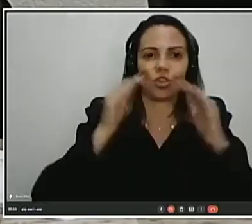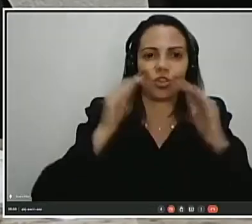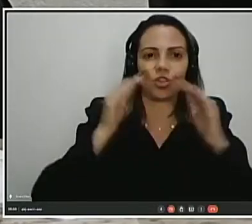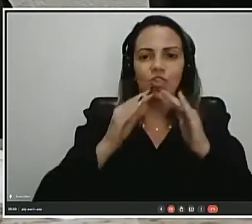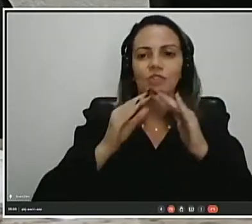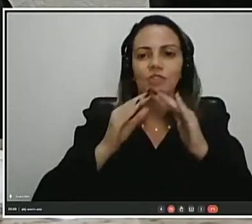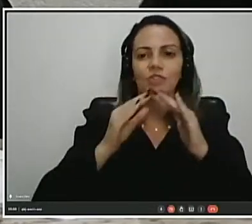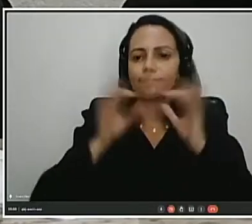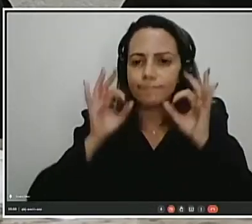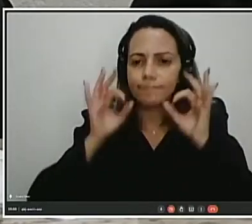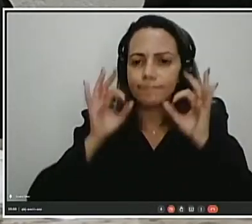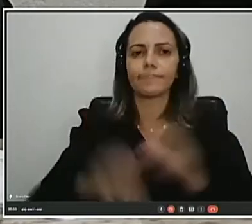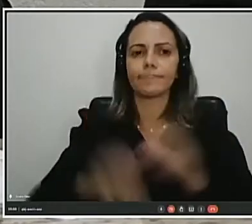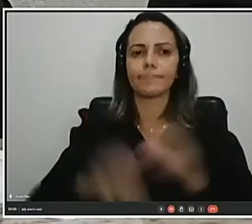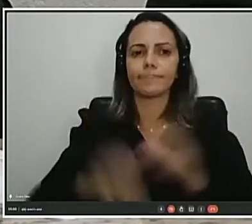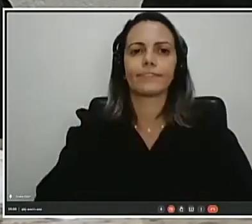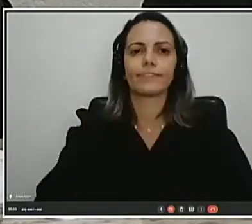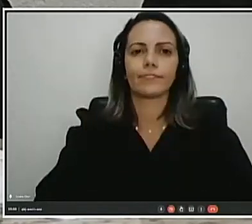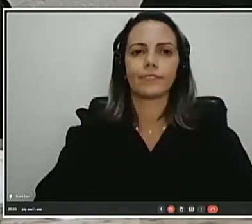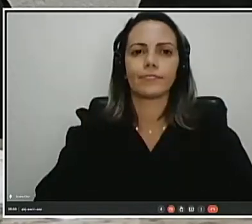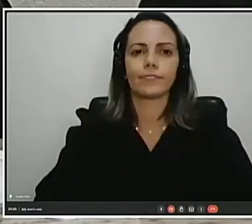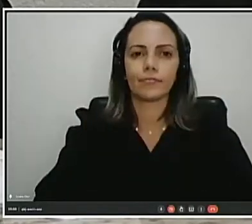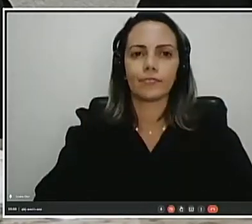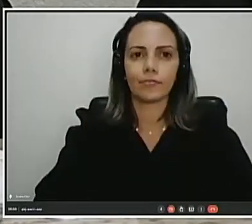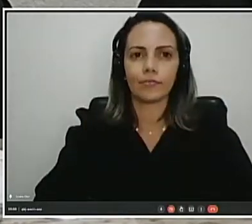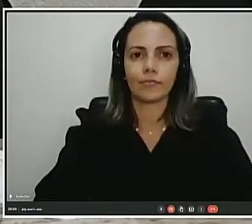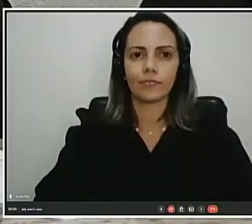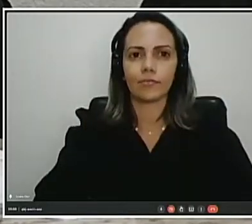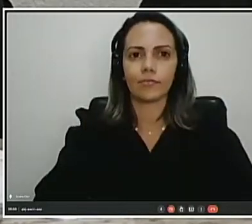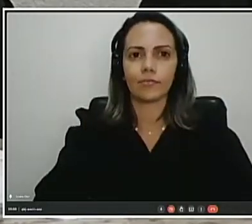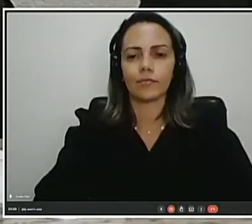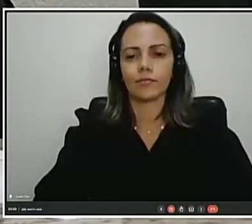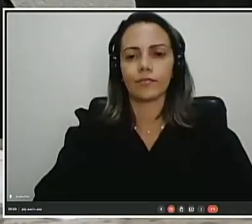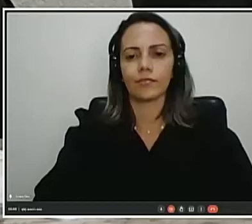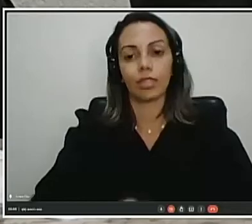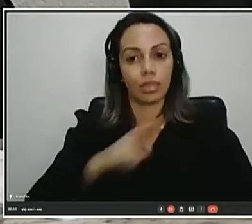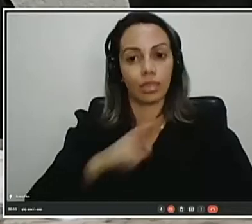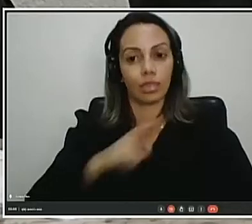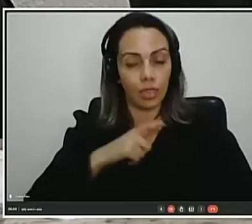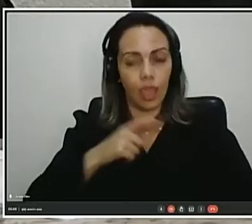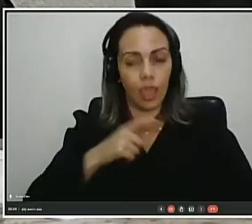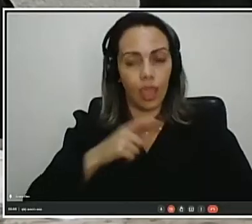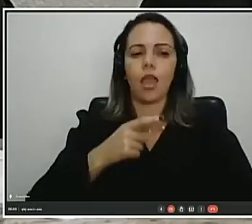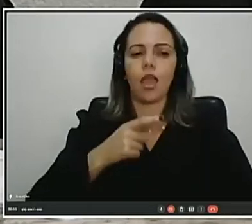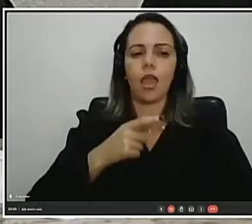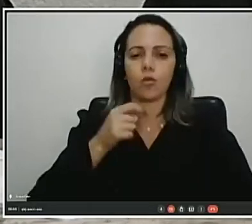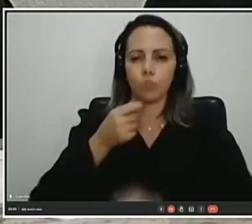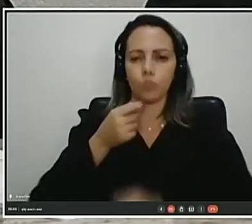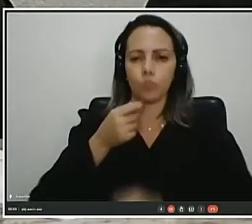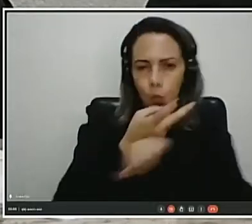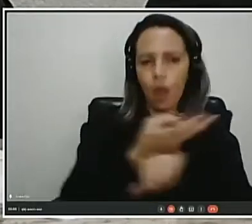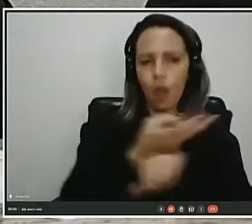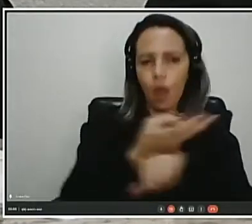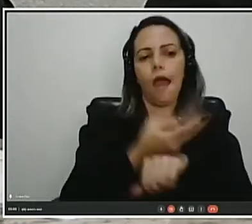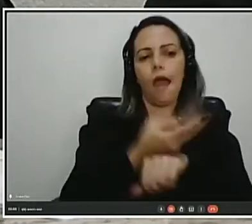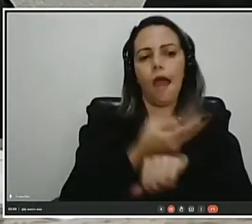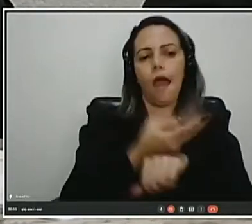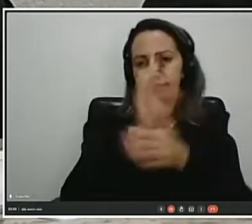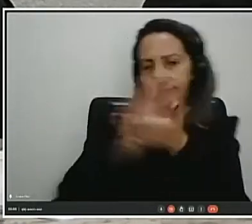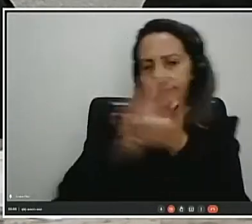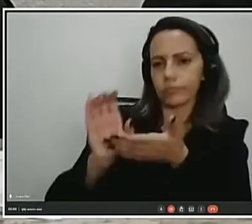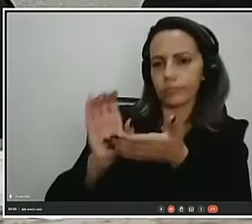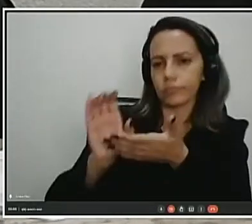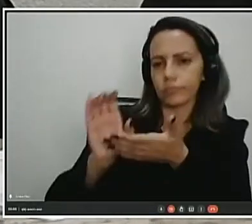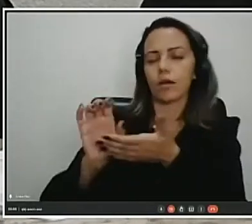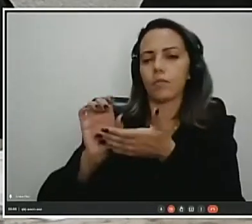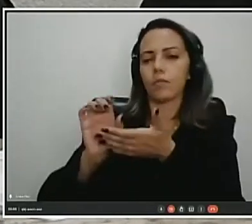certo? Então, vai correr atrás de recursos aí, do governo federal, estadual, seja lá onde for, ou com recurso próprio, para